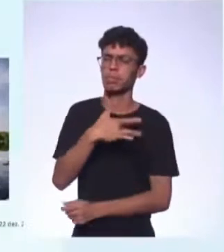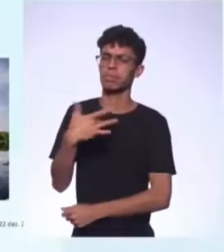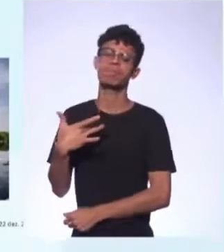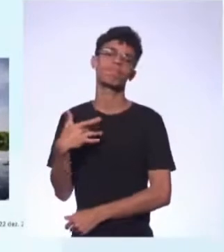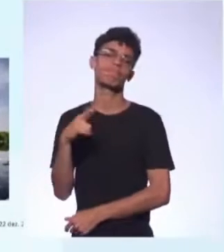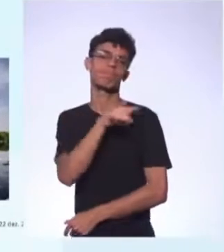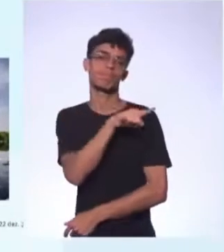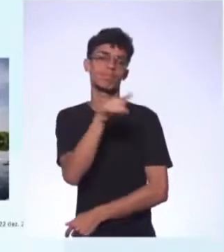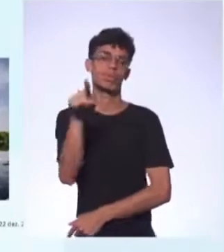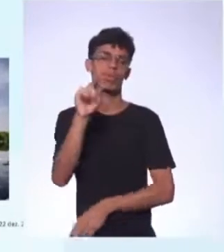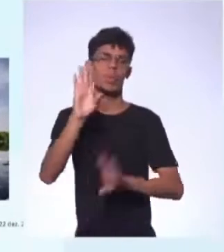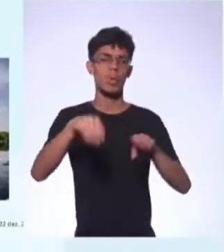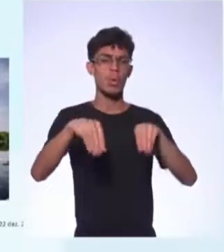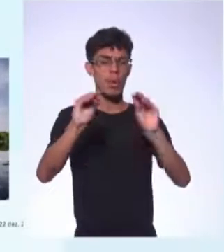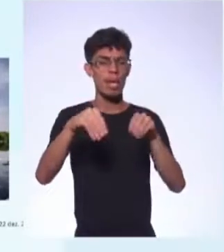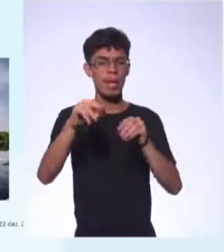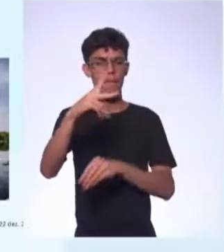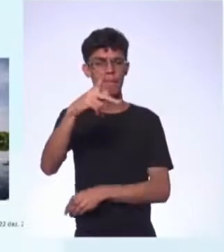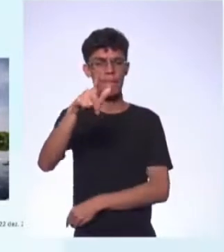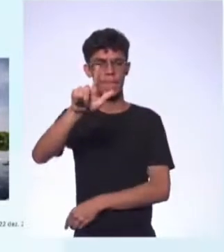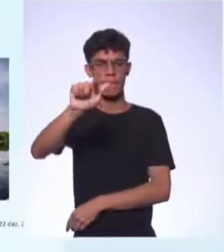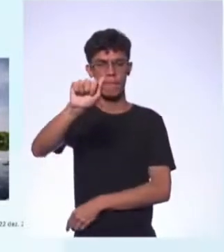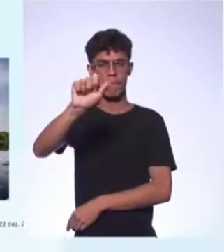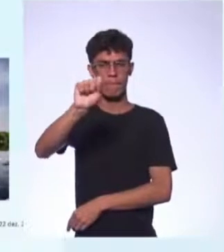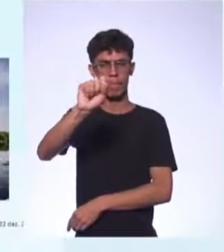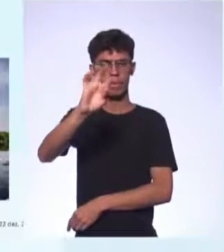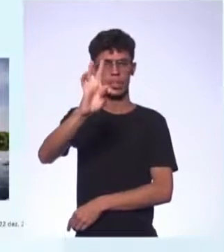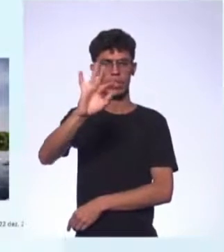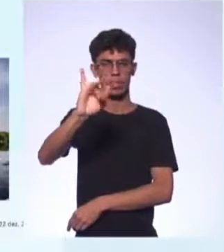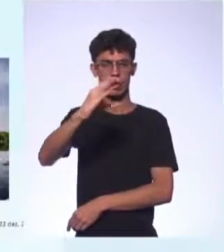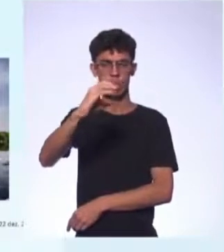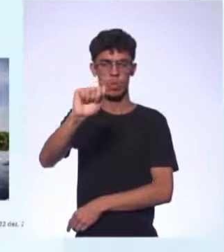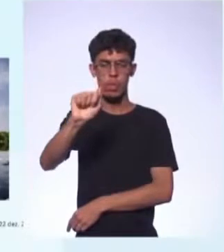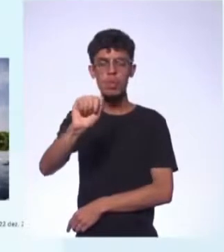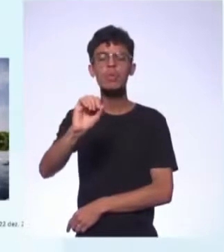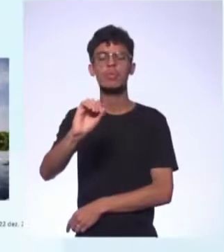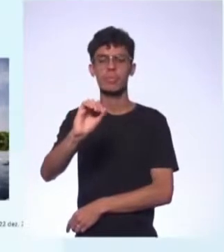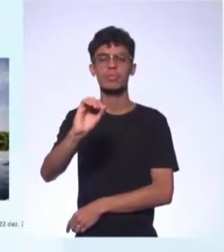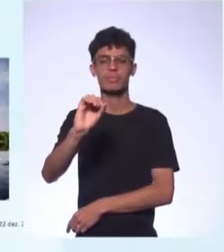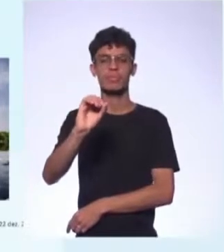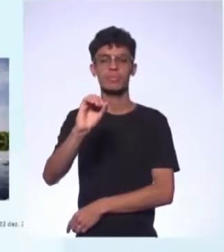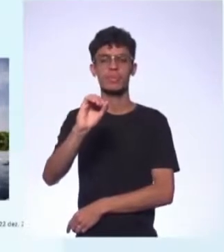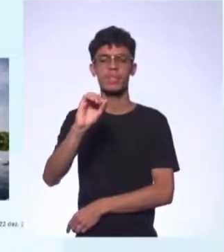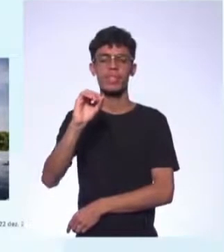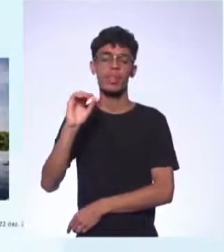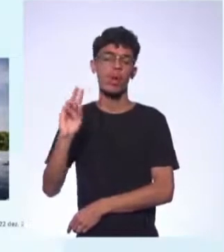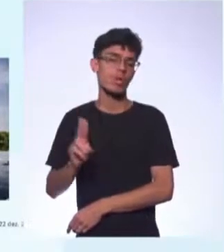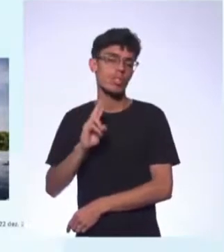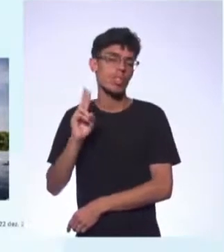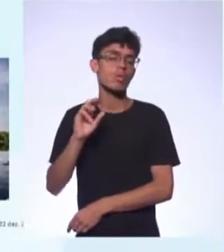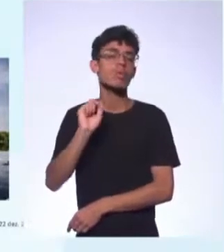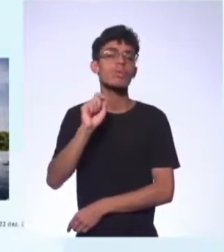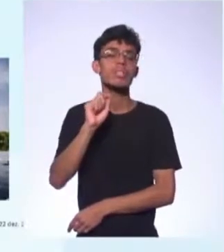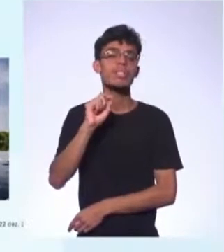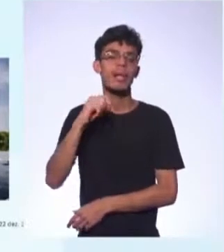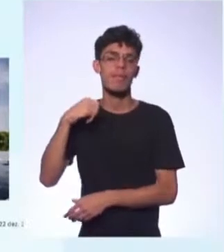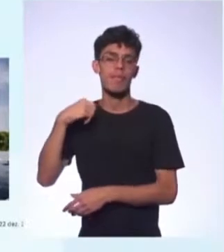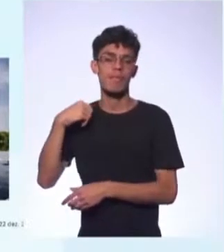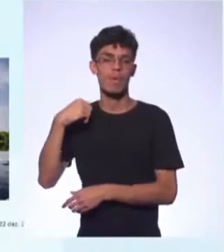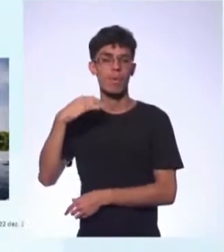né? Os plásticos, como nós sabemos, eles são produzidos a partir de substâncias do petróleo, ok?